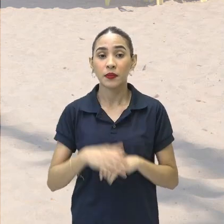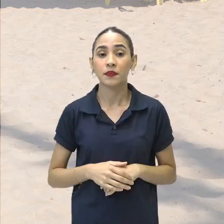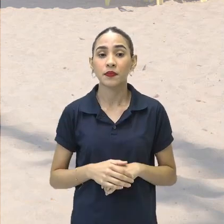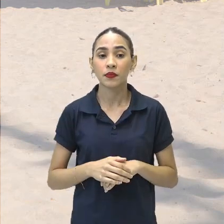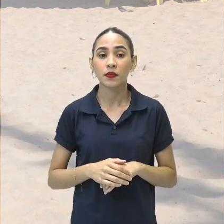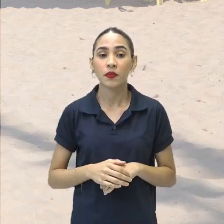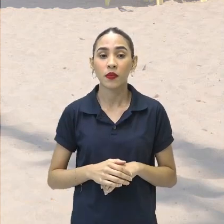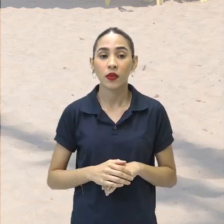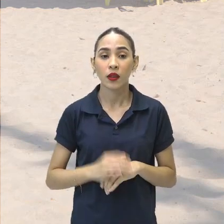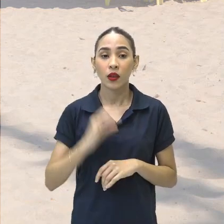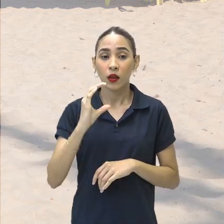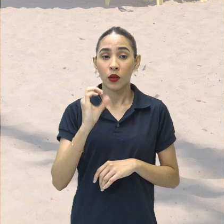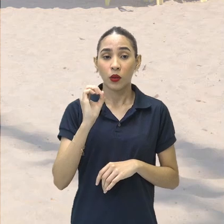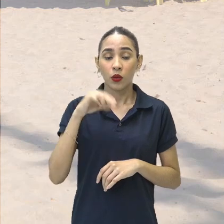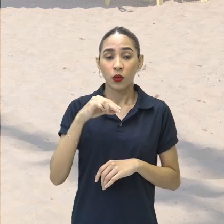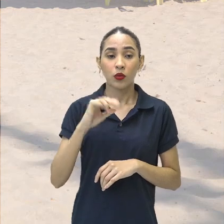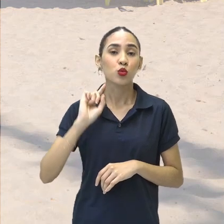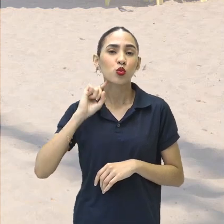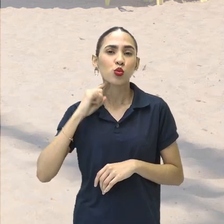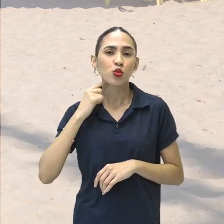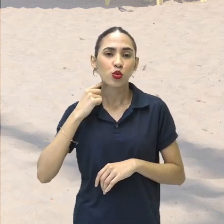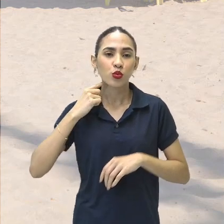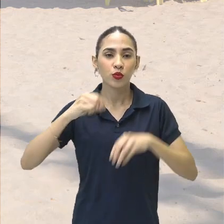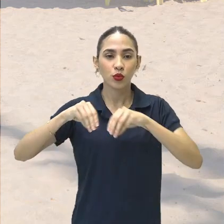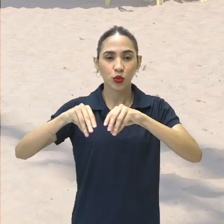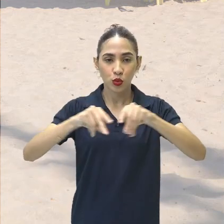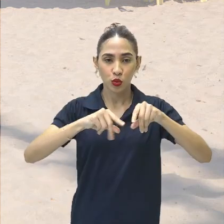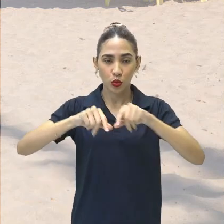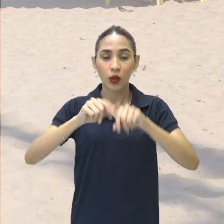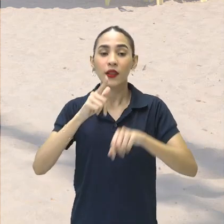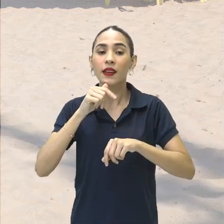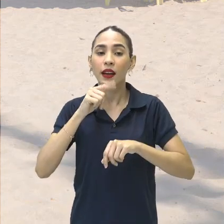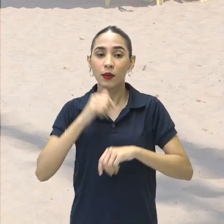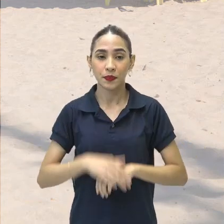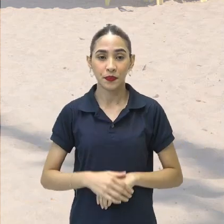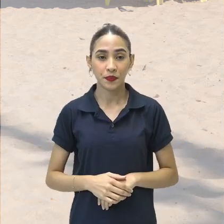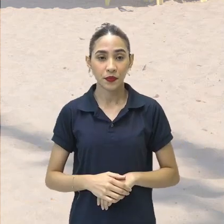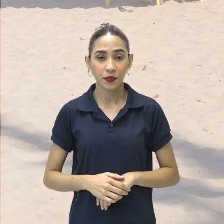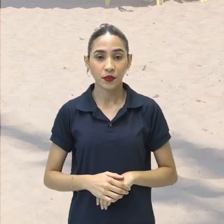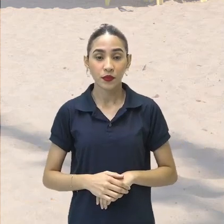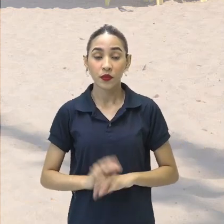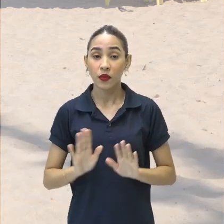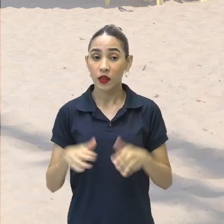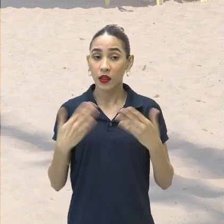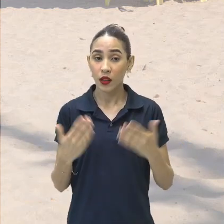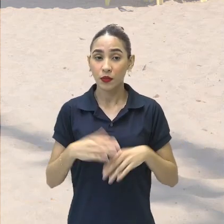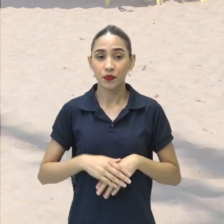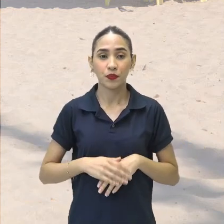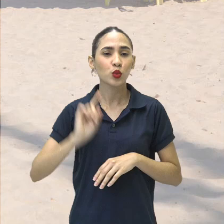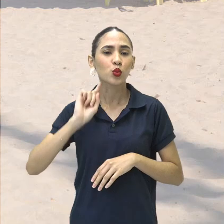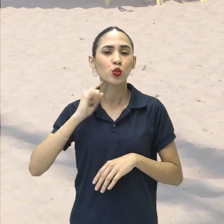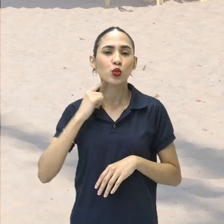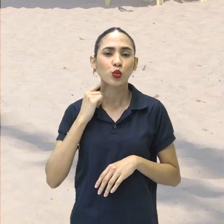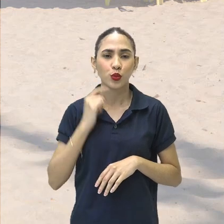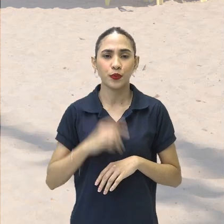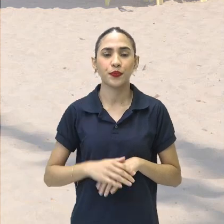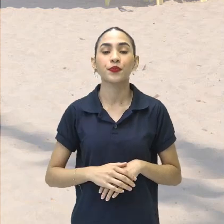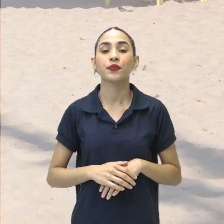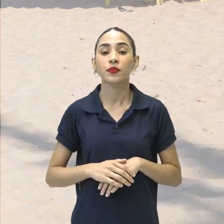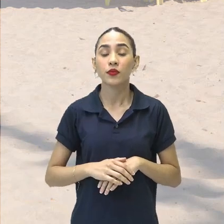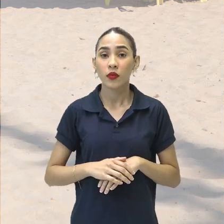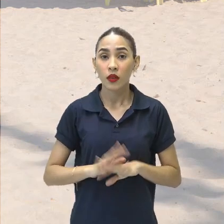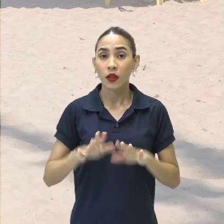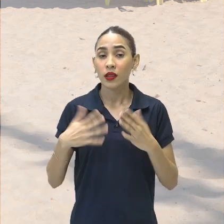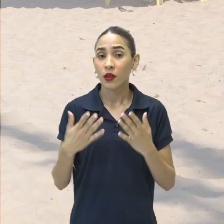pela contaminação do solo e da água. Então a contaminação, né, a gente